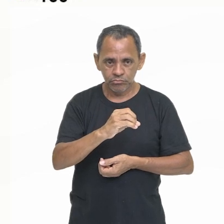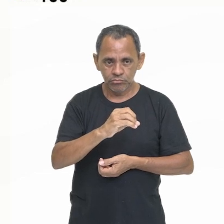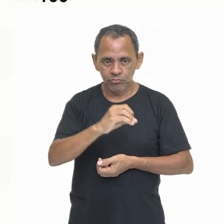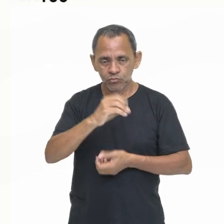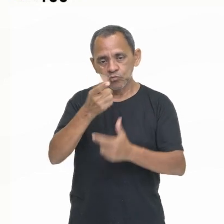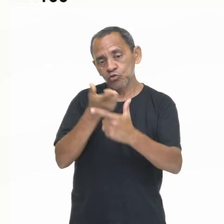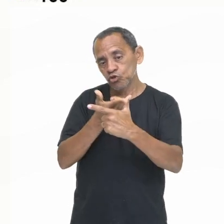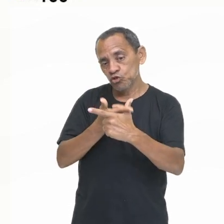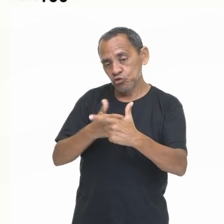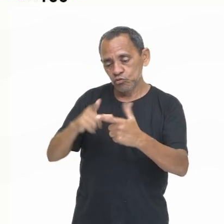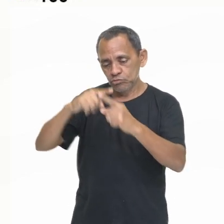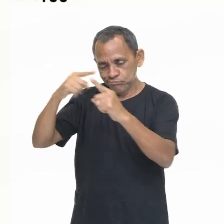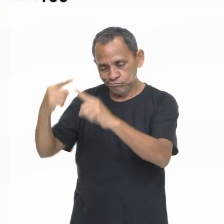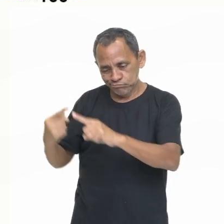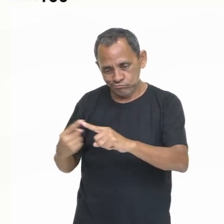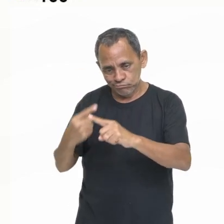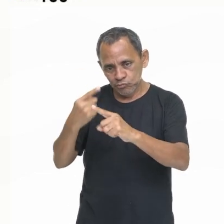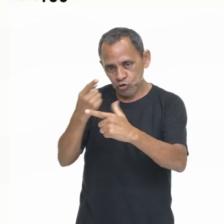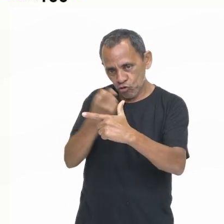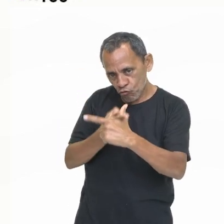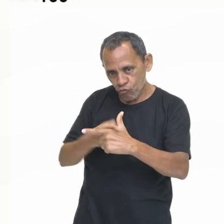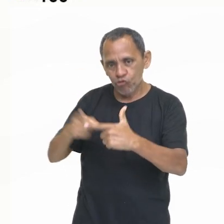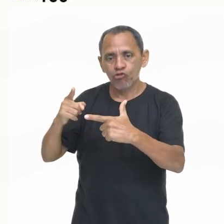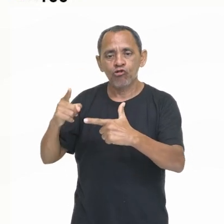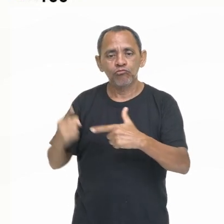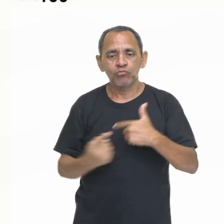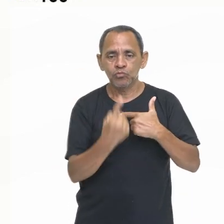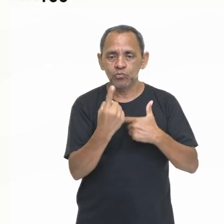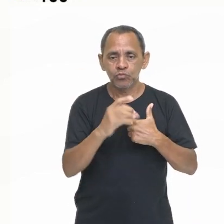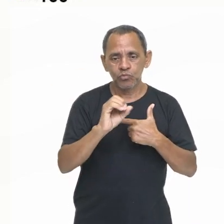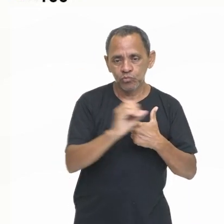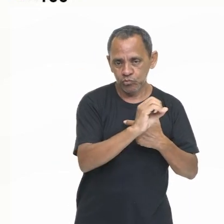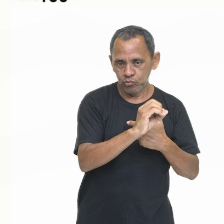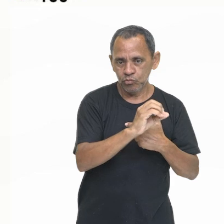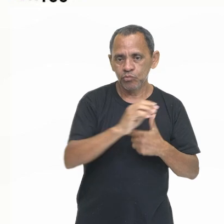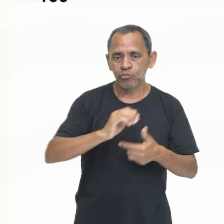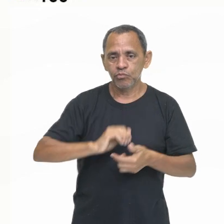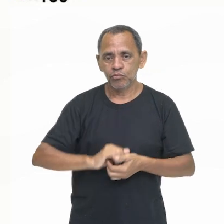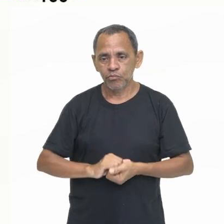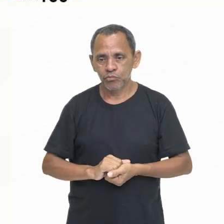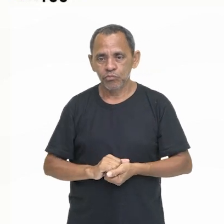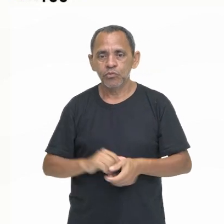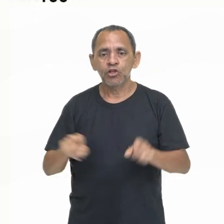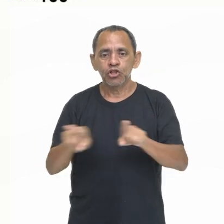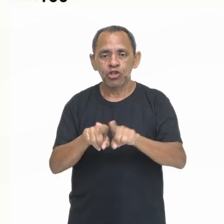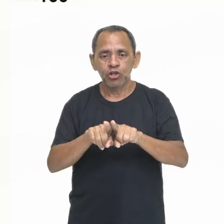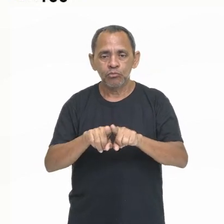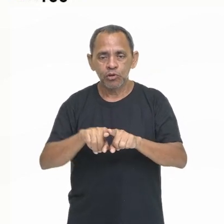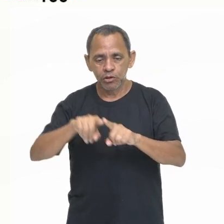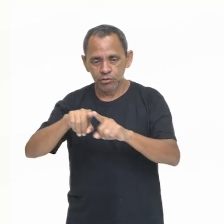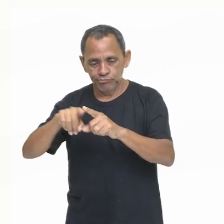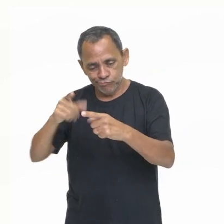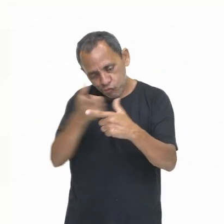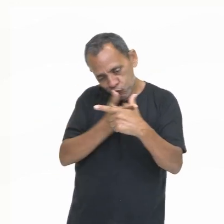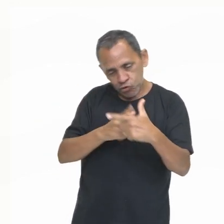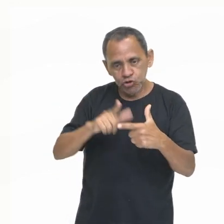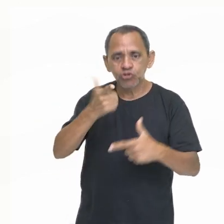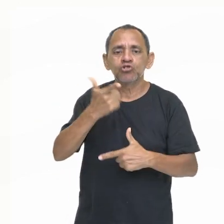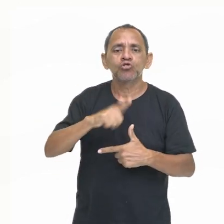dividir uma vez por 100 para chegar em decímetro quadrado e depois dividir mais uma vez por 100 para chegar em metro quadrado.